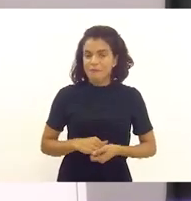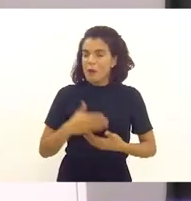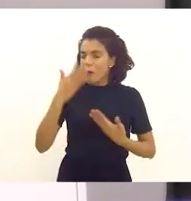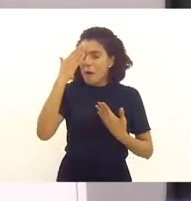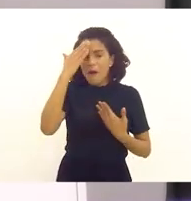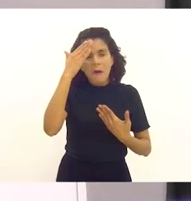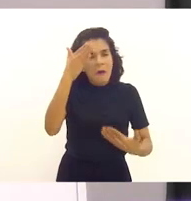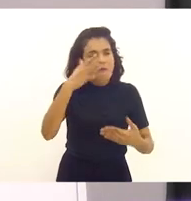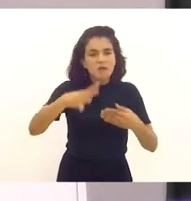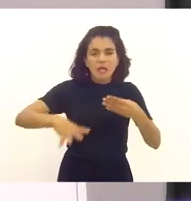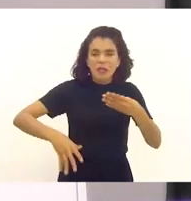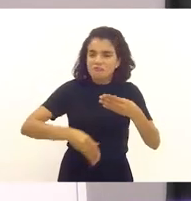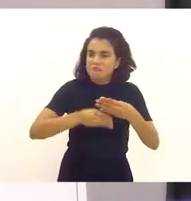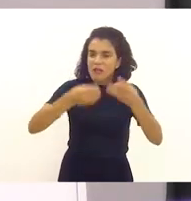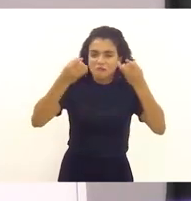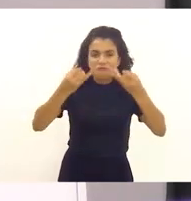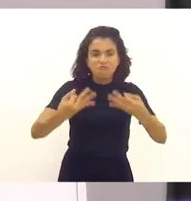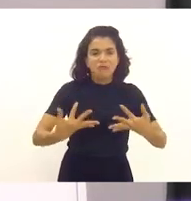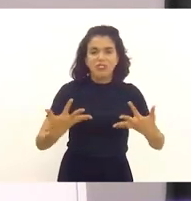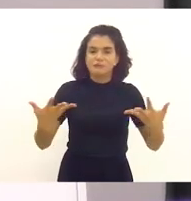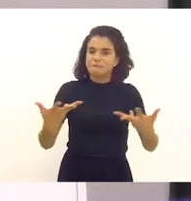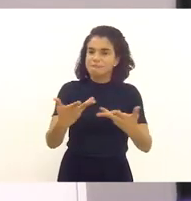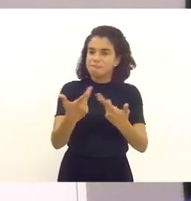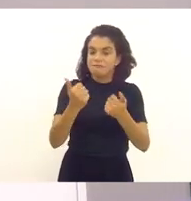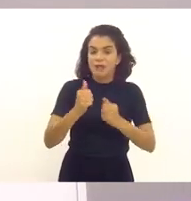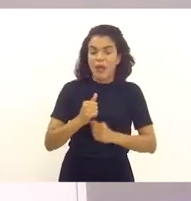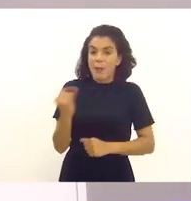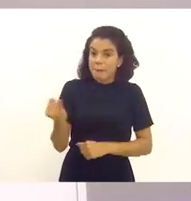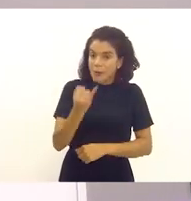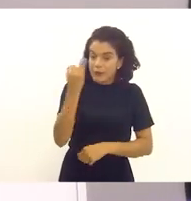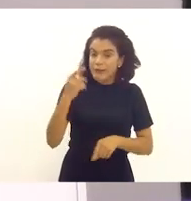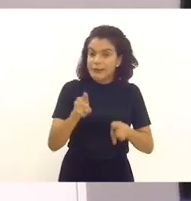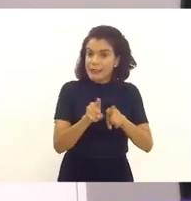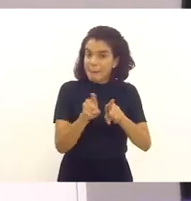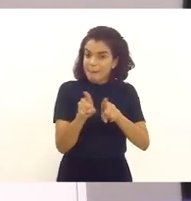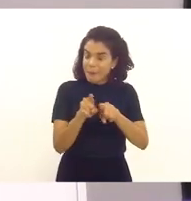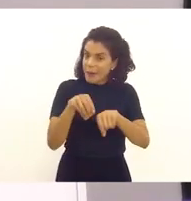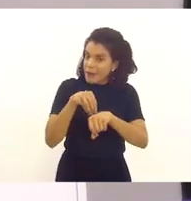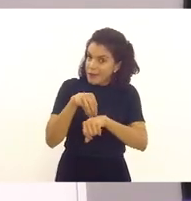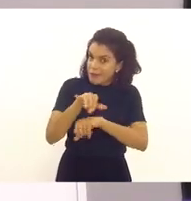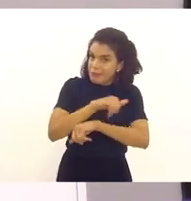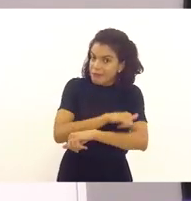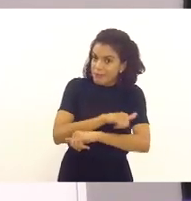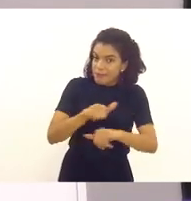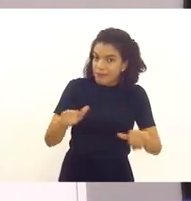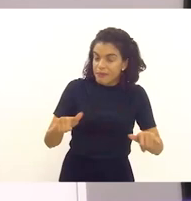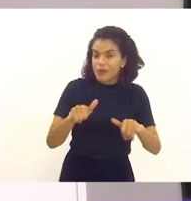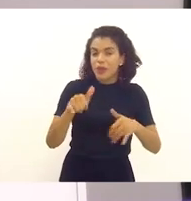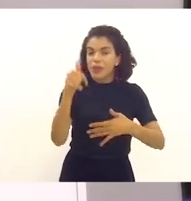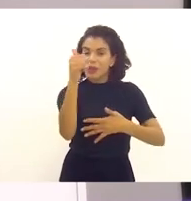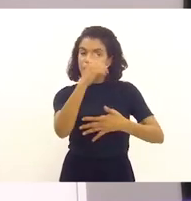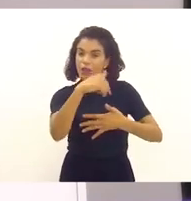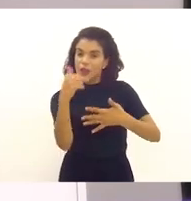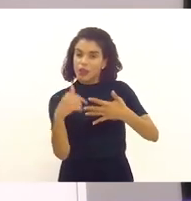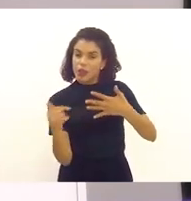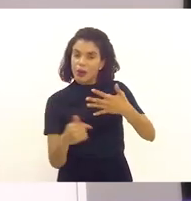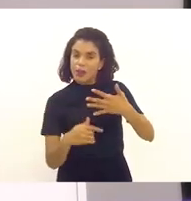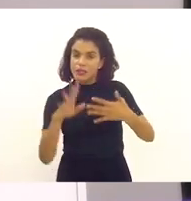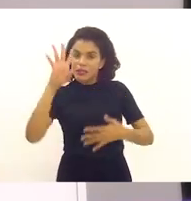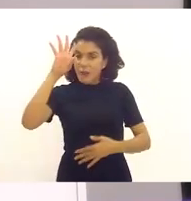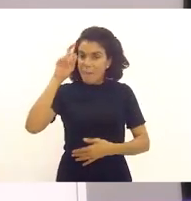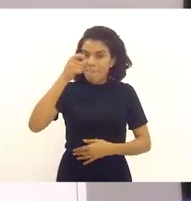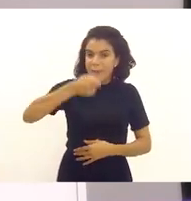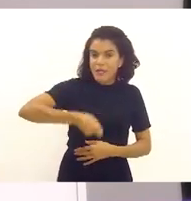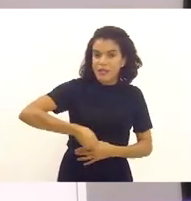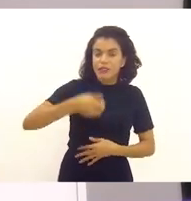muito obrigada pelo seu esclarecimento é importante dizer aqui que todas essas medidas protetivas e